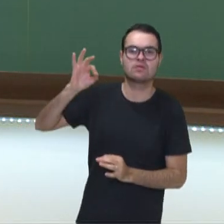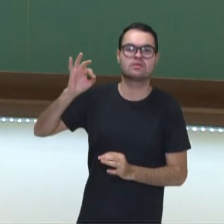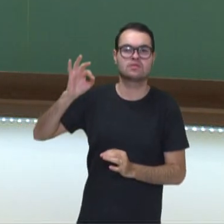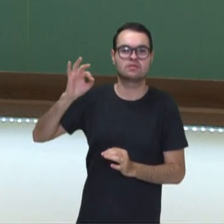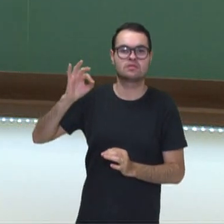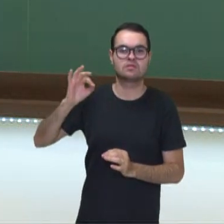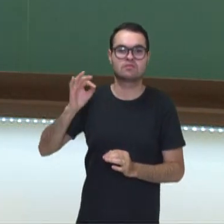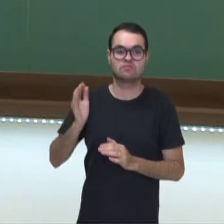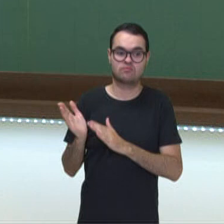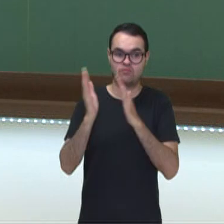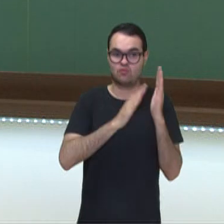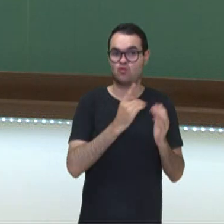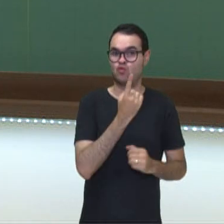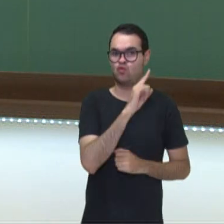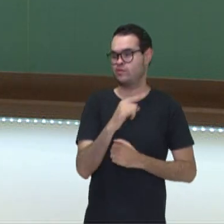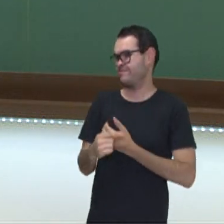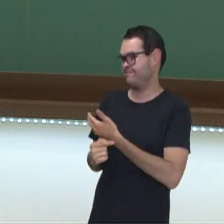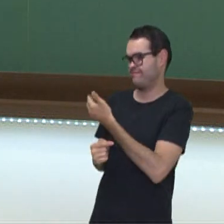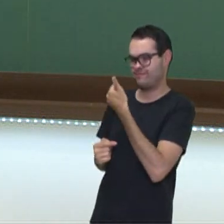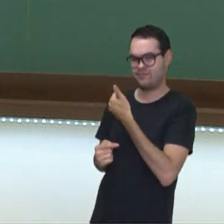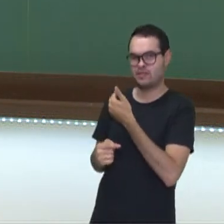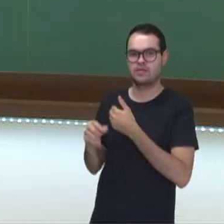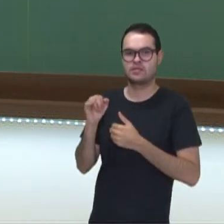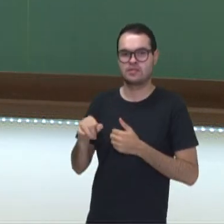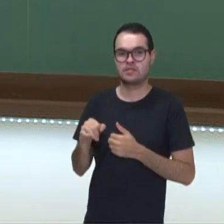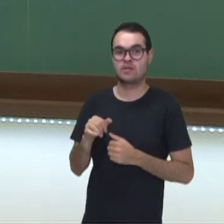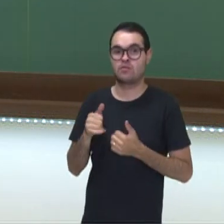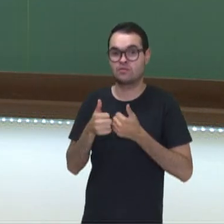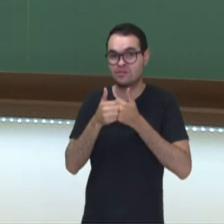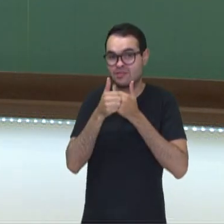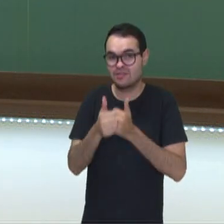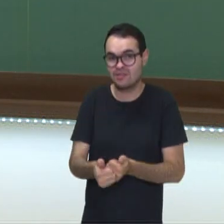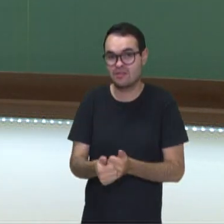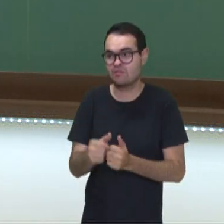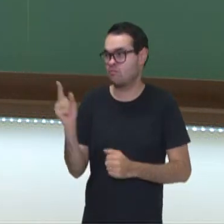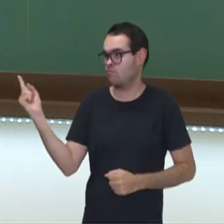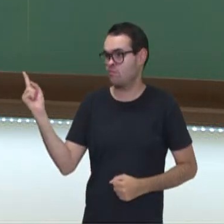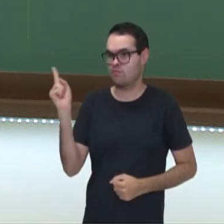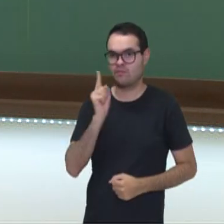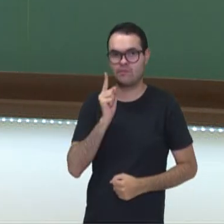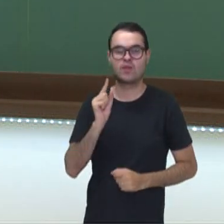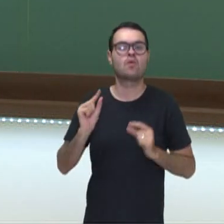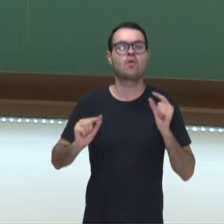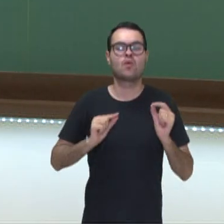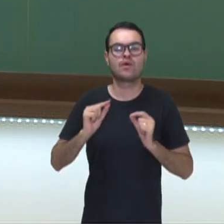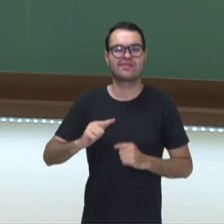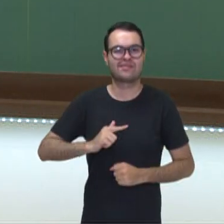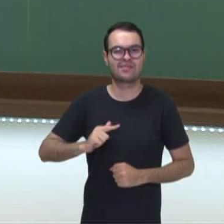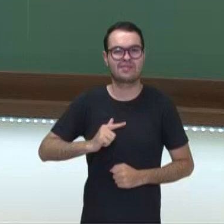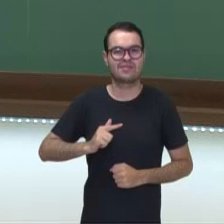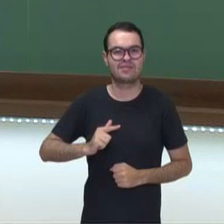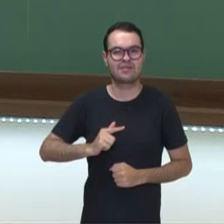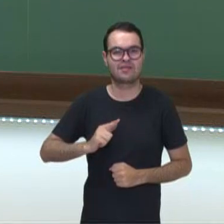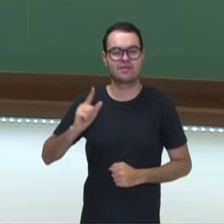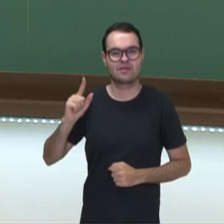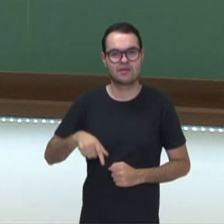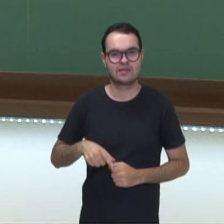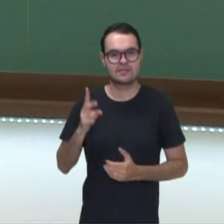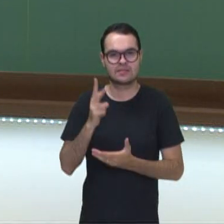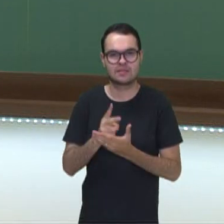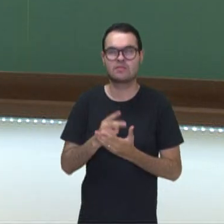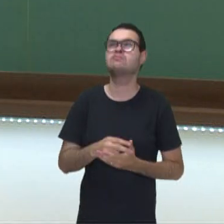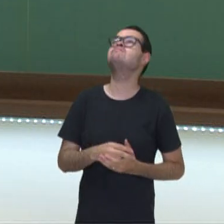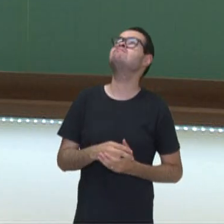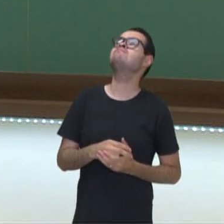sei no último quadrinho. Se eu seguir a leitura da esquerda para a direita, observem o que nós temos, o Armandinho sempre olhando